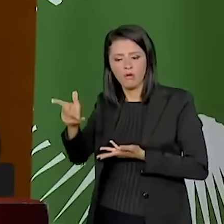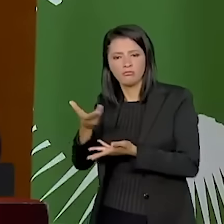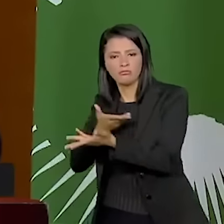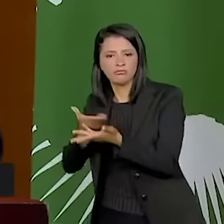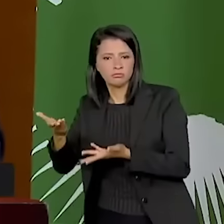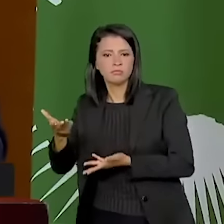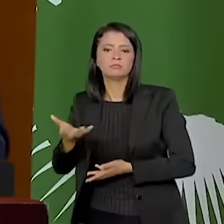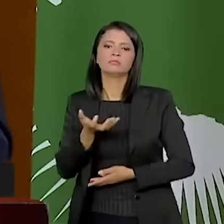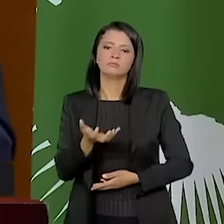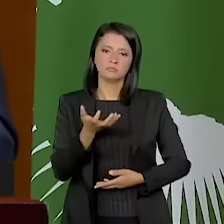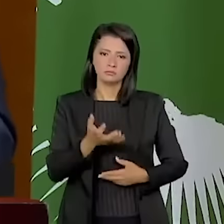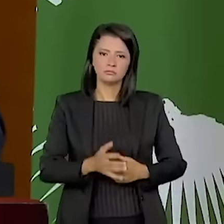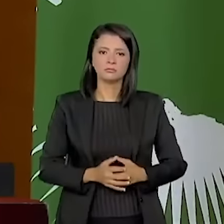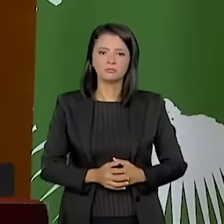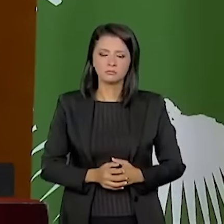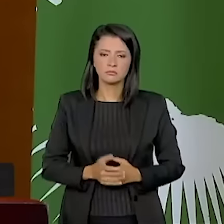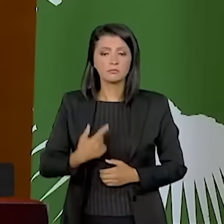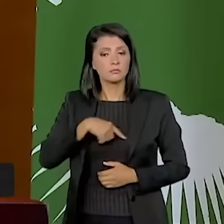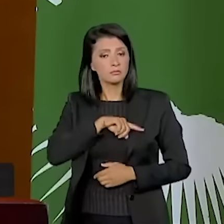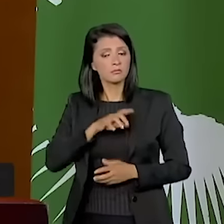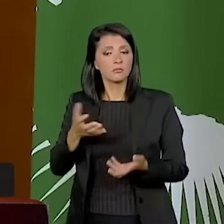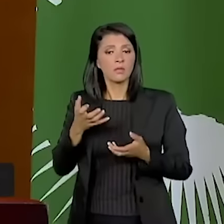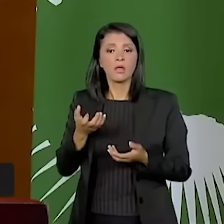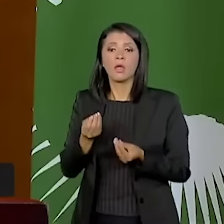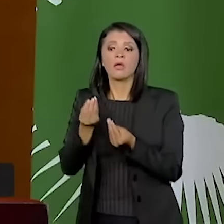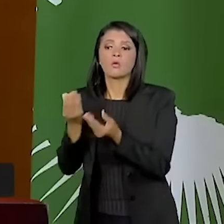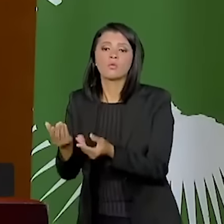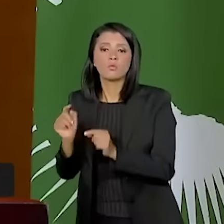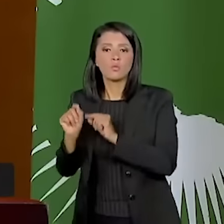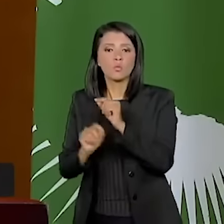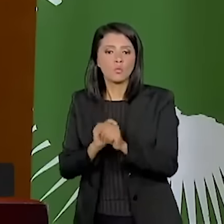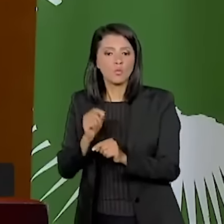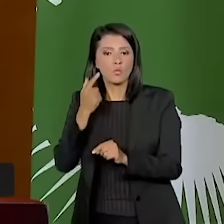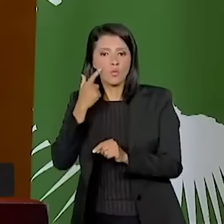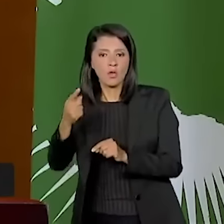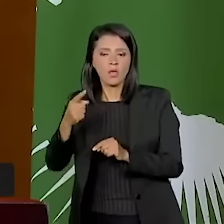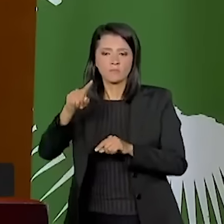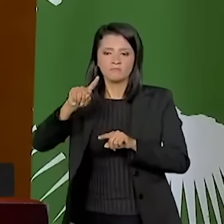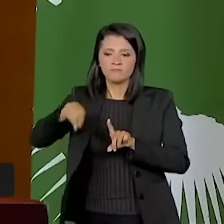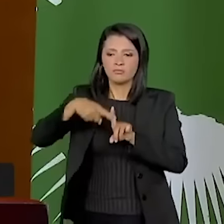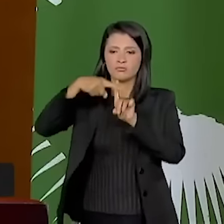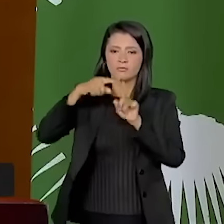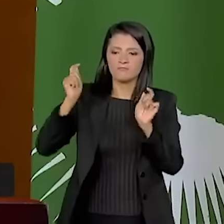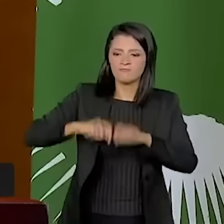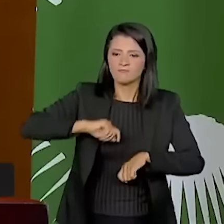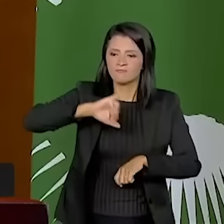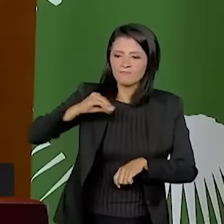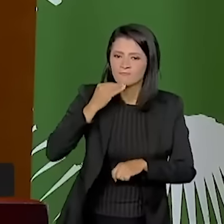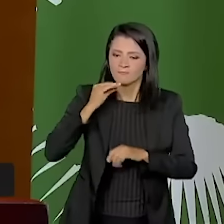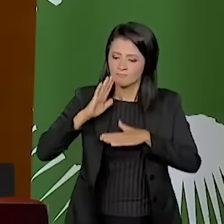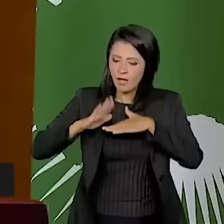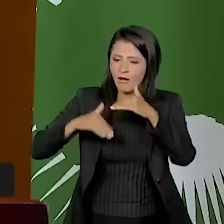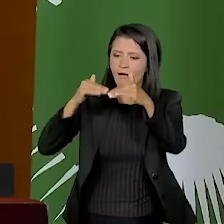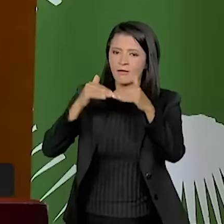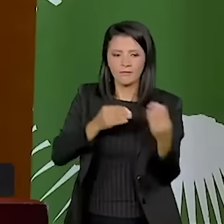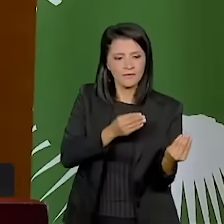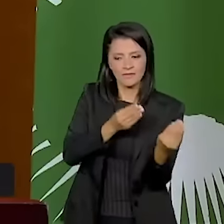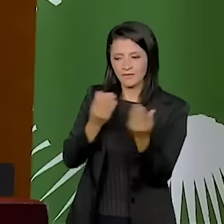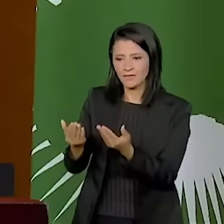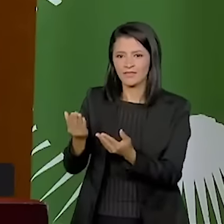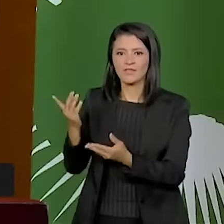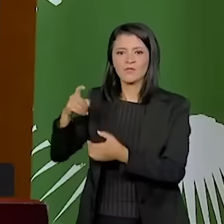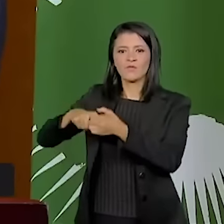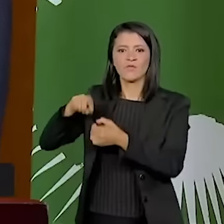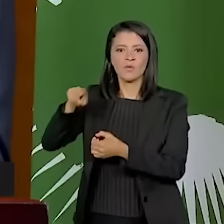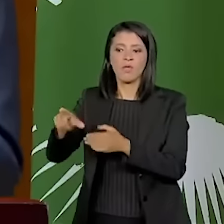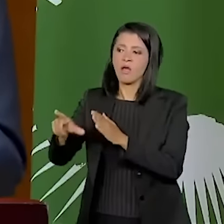africano. A gente quer devolver para eles, em forma de benefício, de possibilidade de desenvolvimento, aquilo que